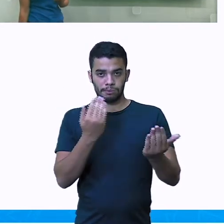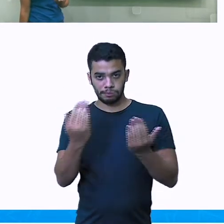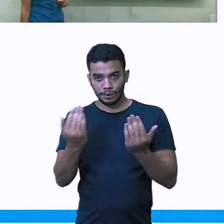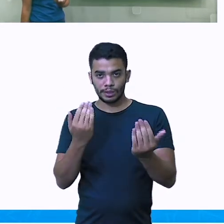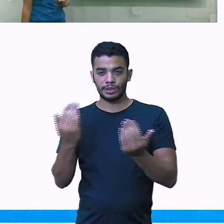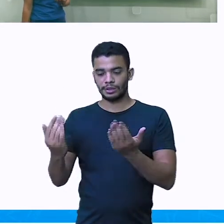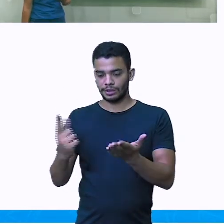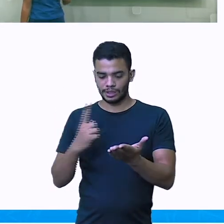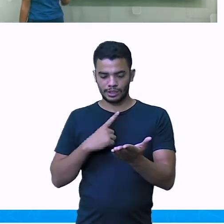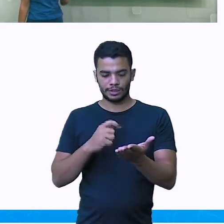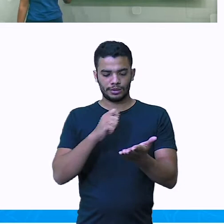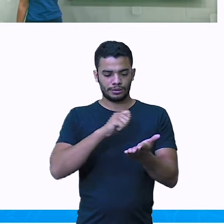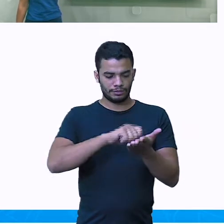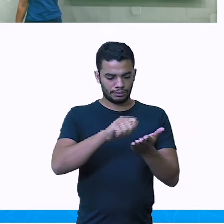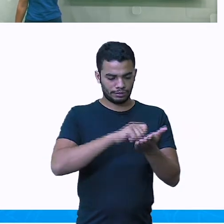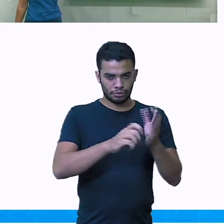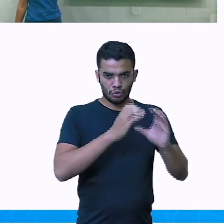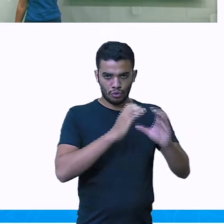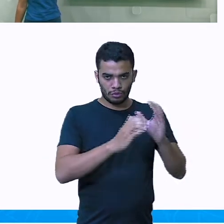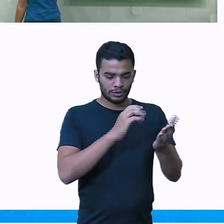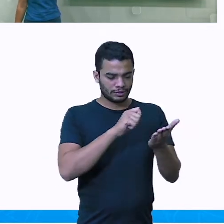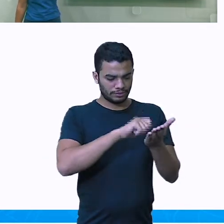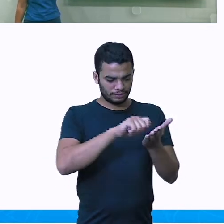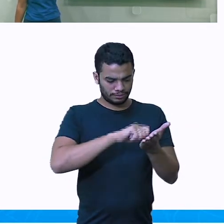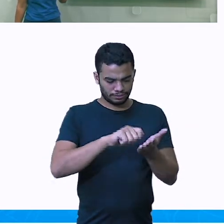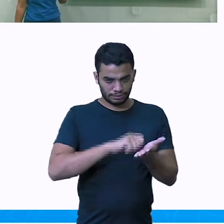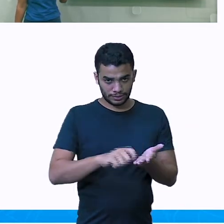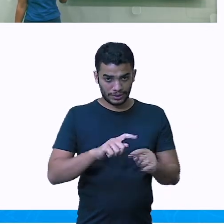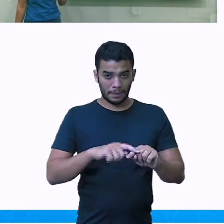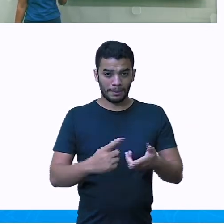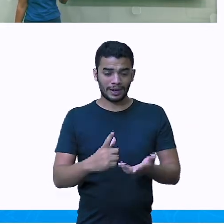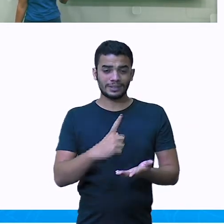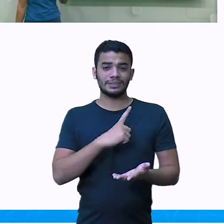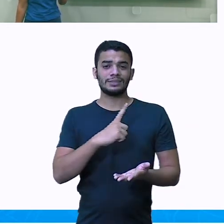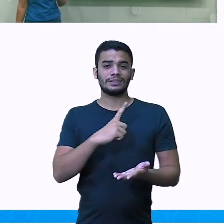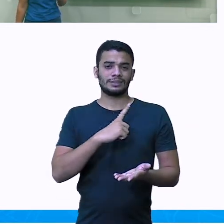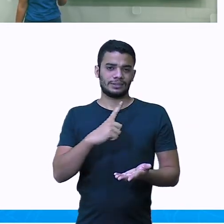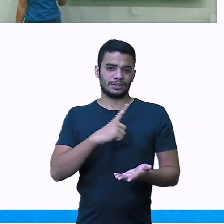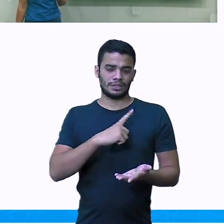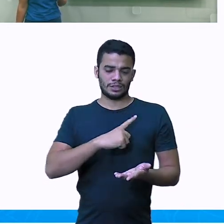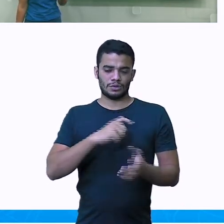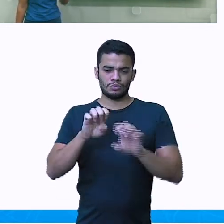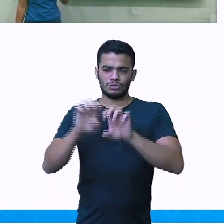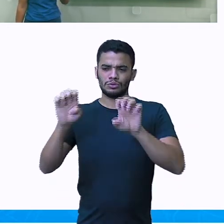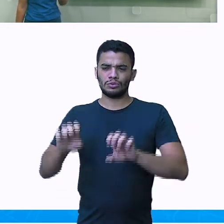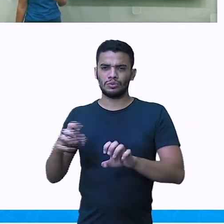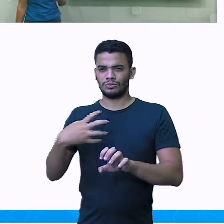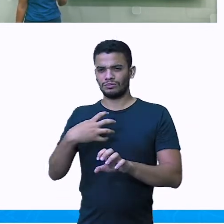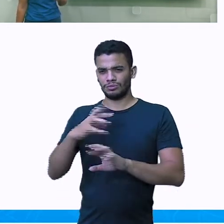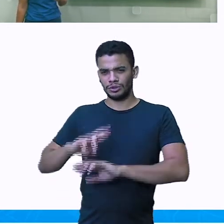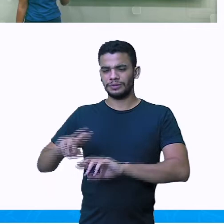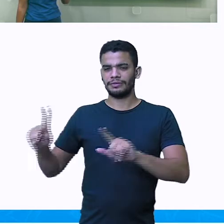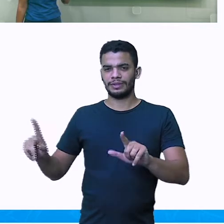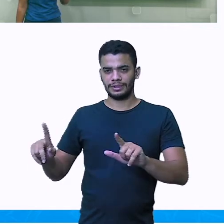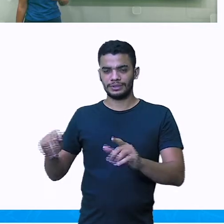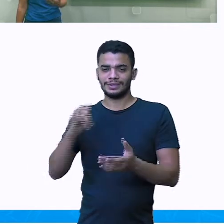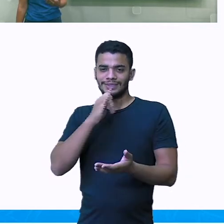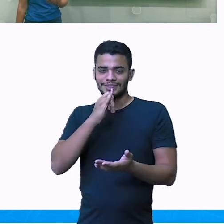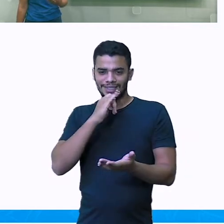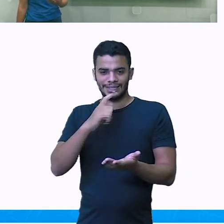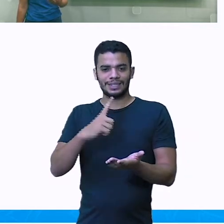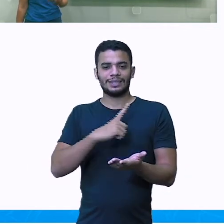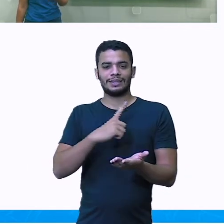normalmente possui escrita de local, data, destinatário, saudação,